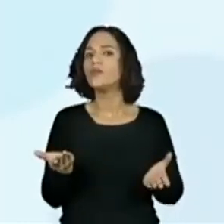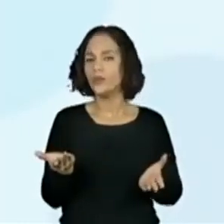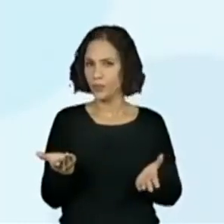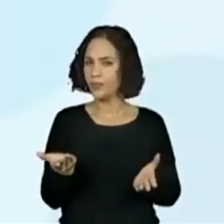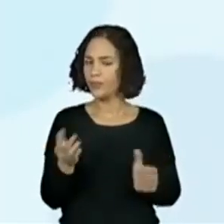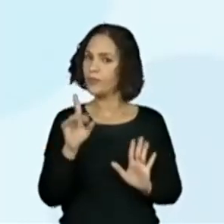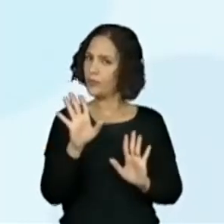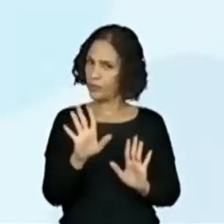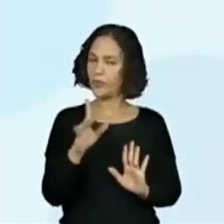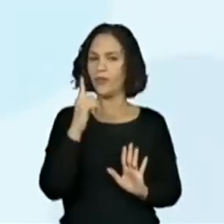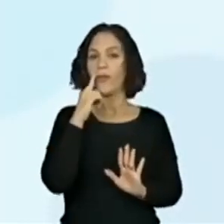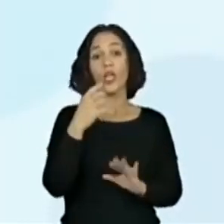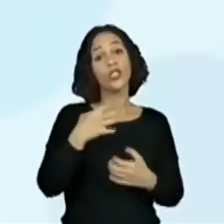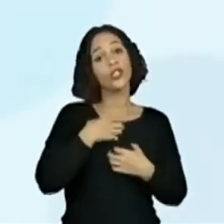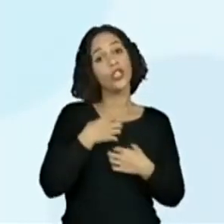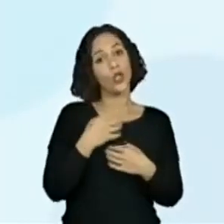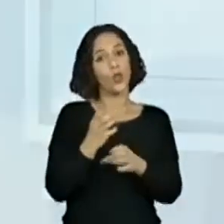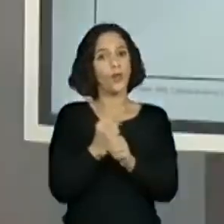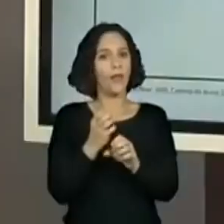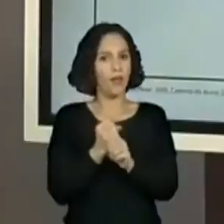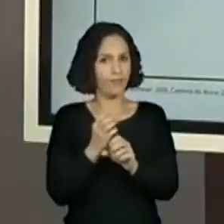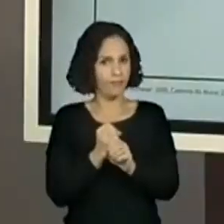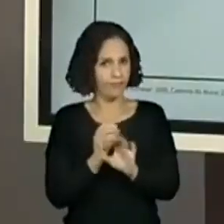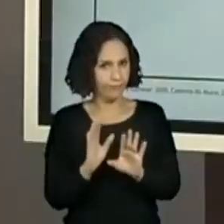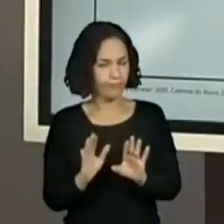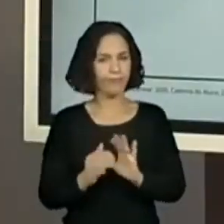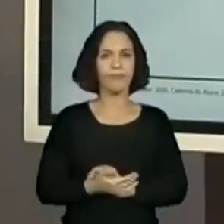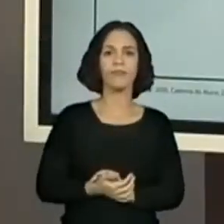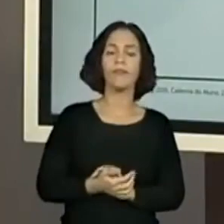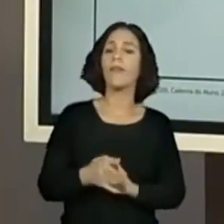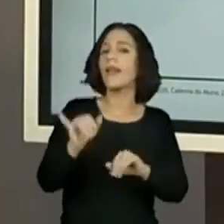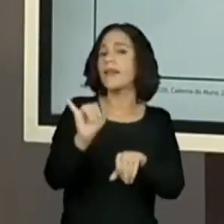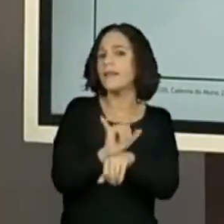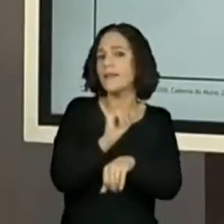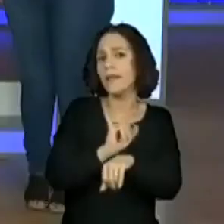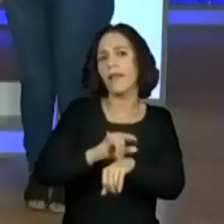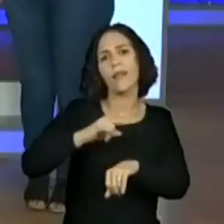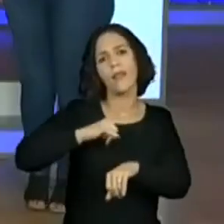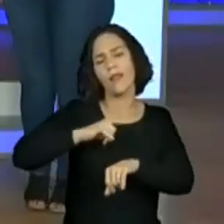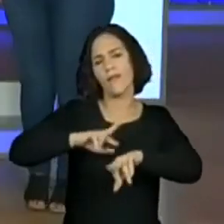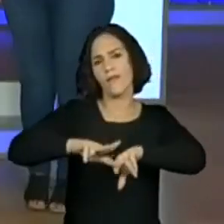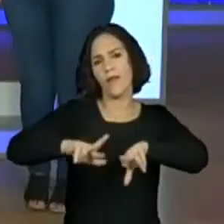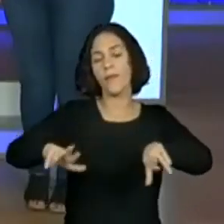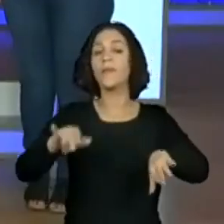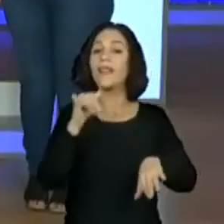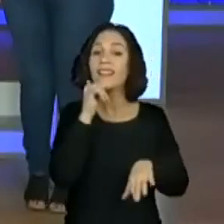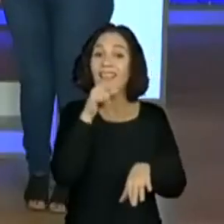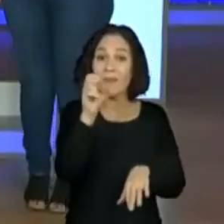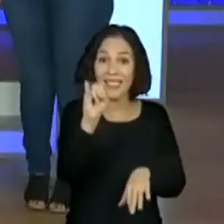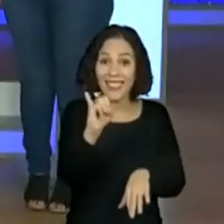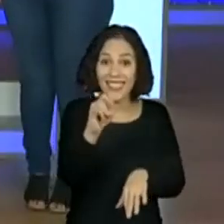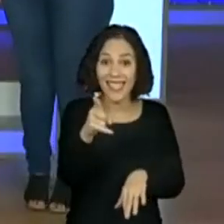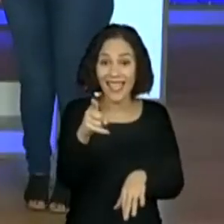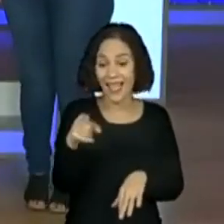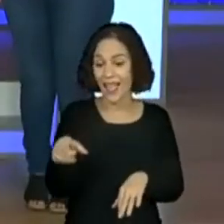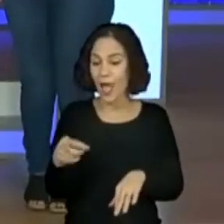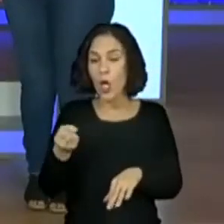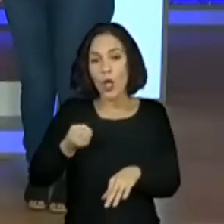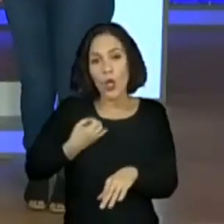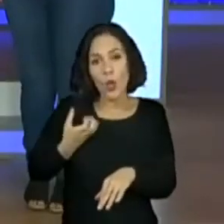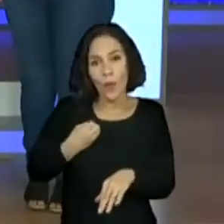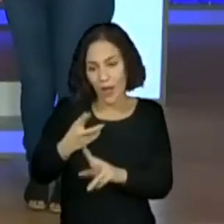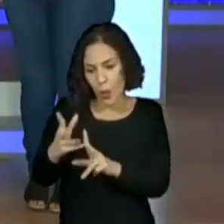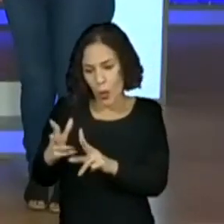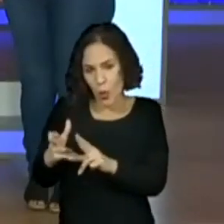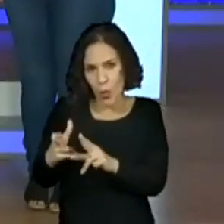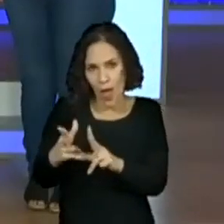uma forma de fazer contagem. Lembra sempre disso, vão existir diferentes maneiras e estratégias. Isso, organizar as notas com o mesmo valor ajuda na hora da contagem.